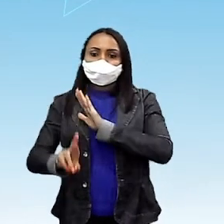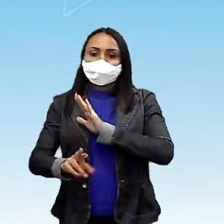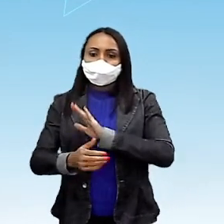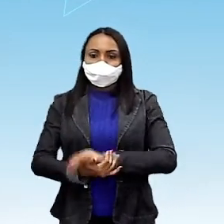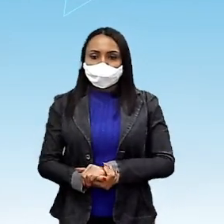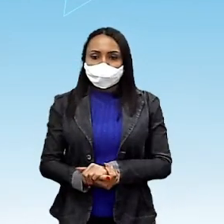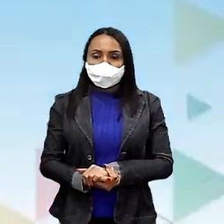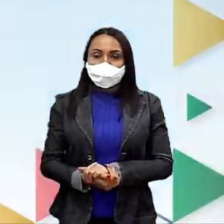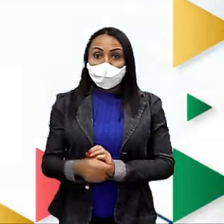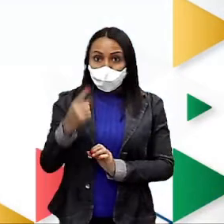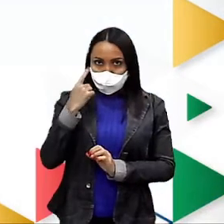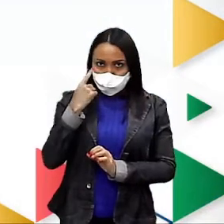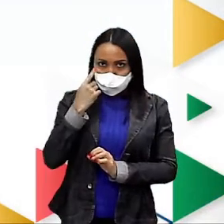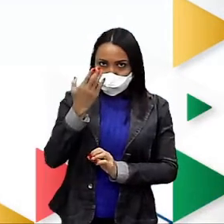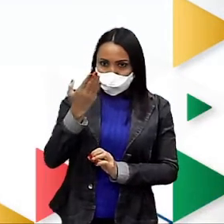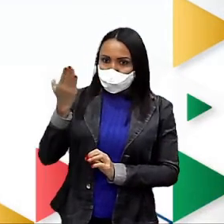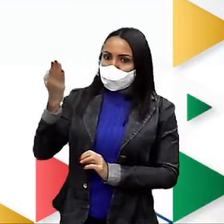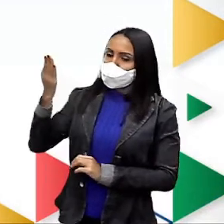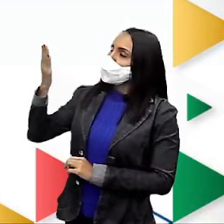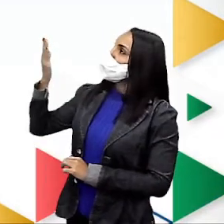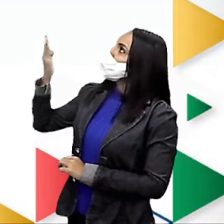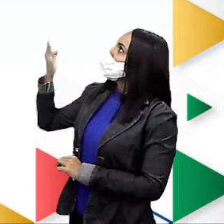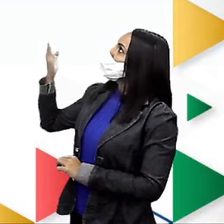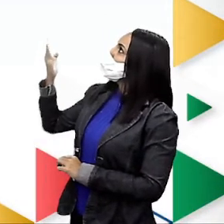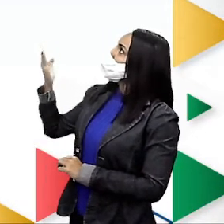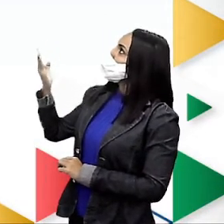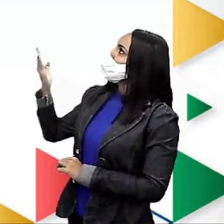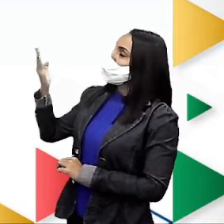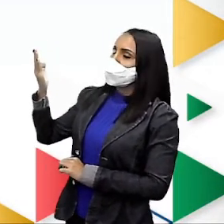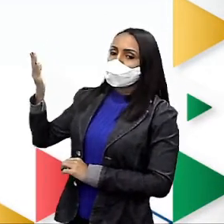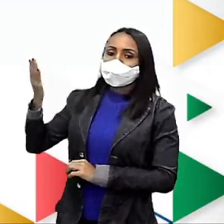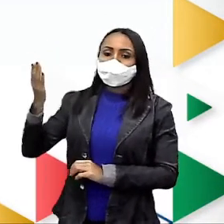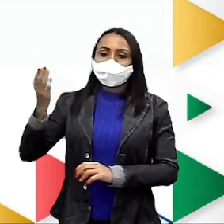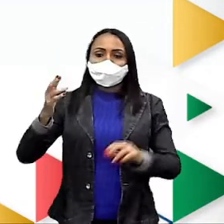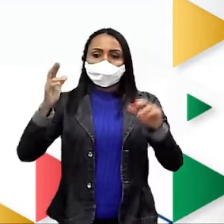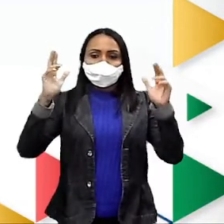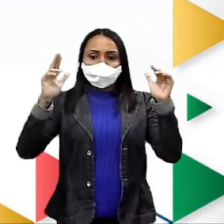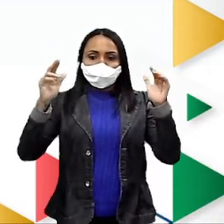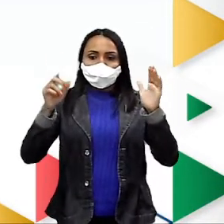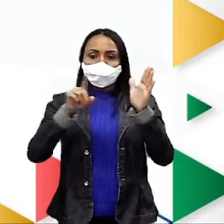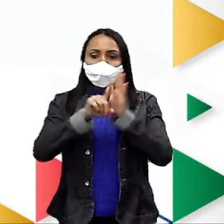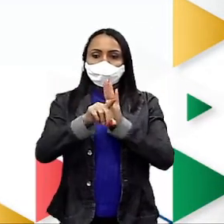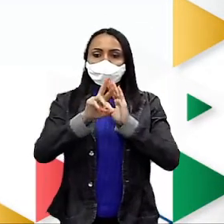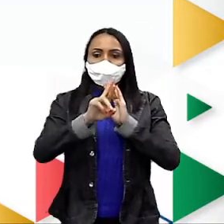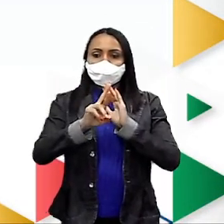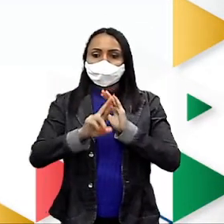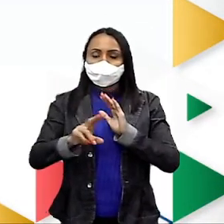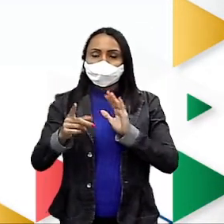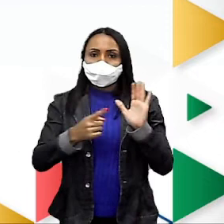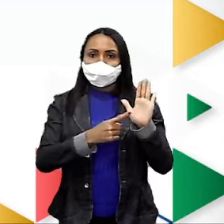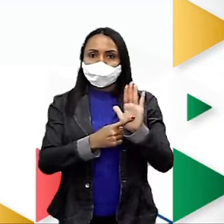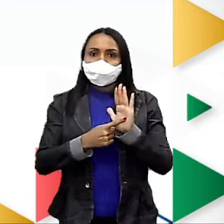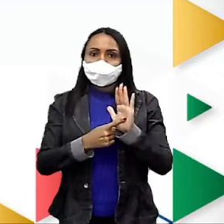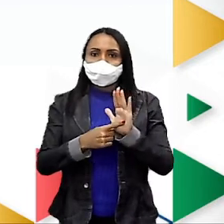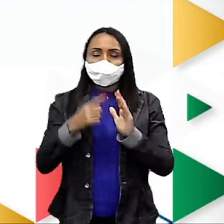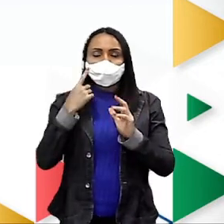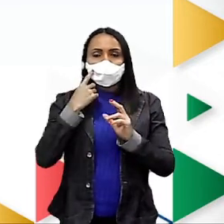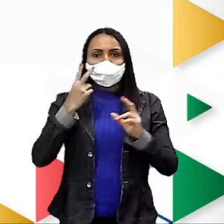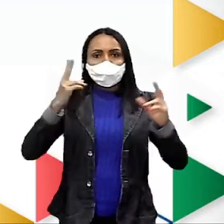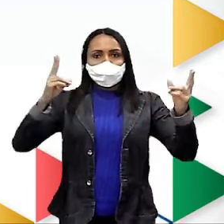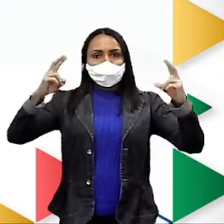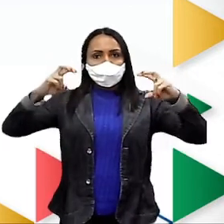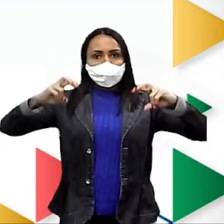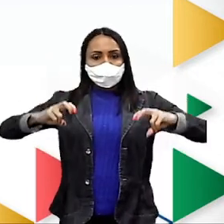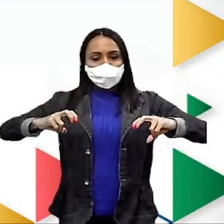resposta. Olhem só essa relação, manchete ou título, perguntas e respostas e a apresentação